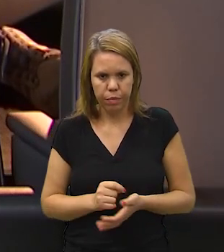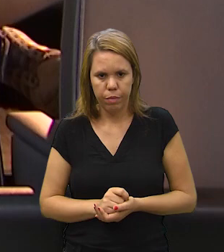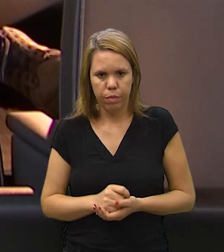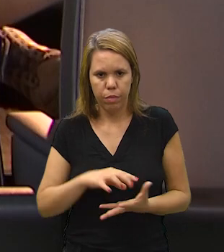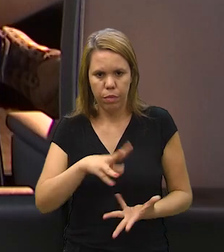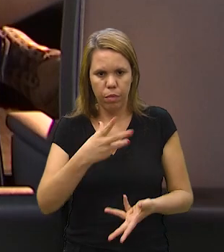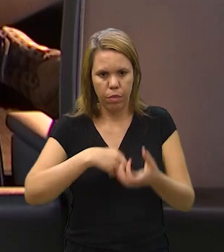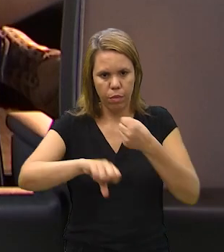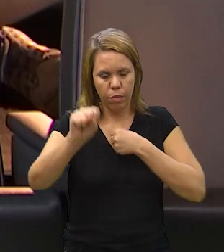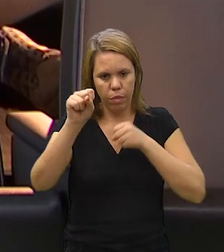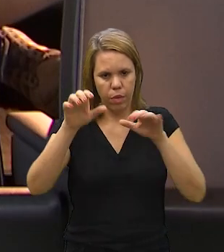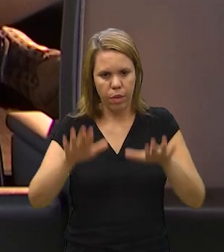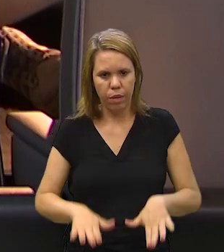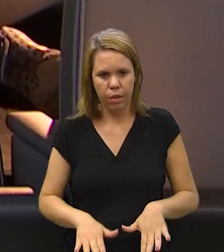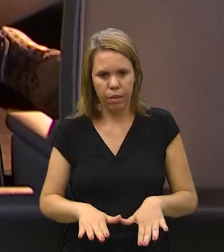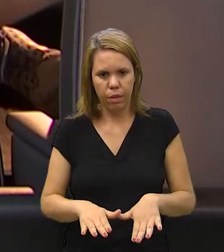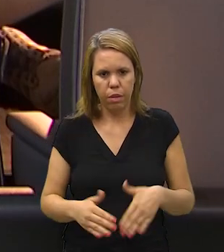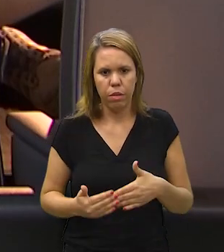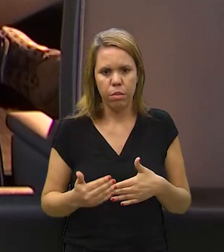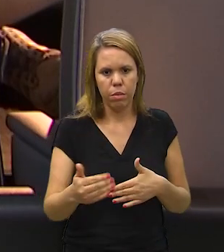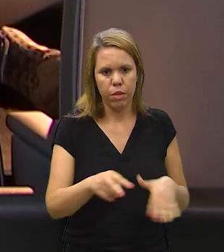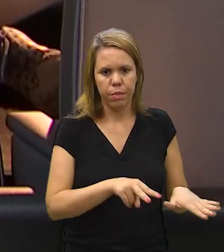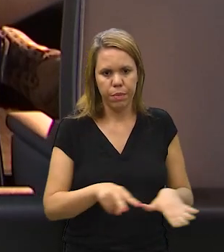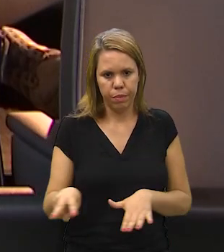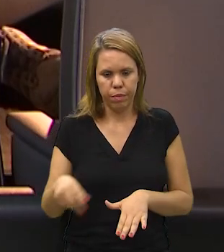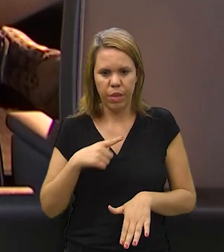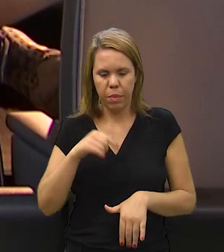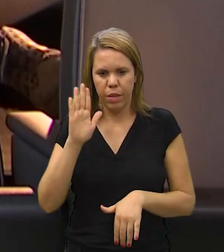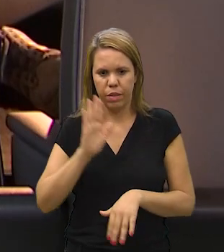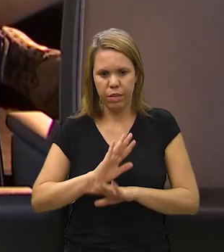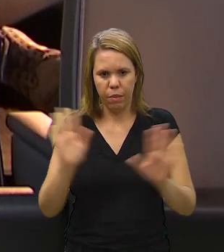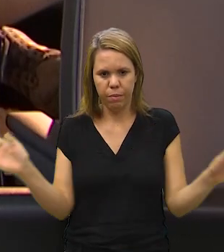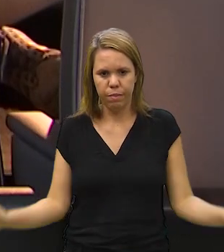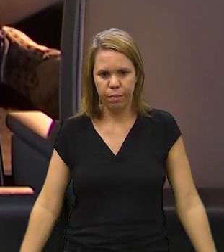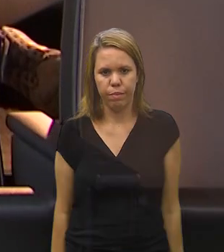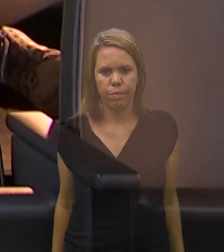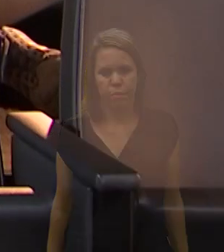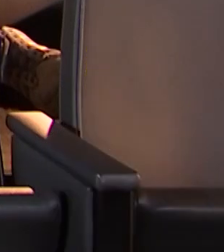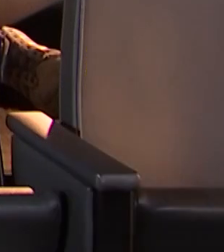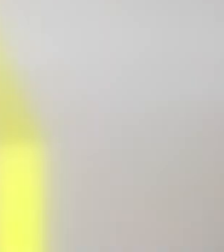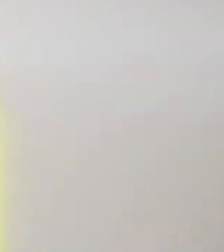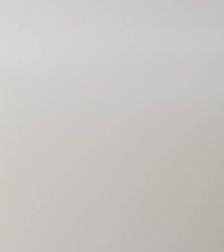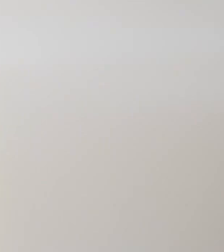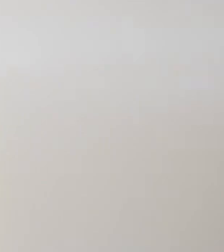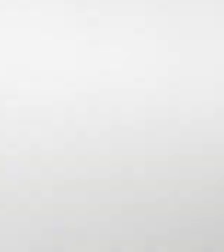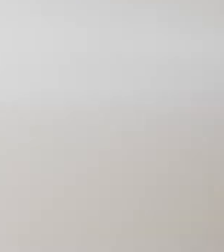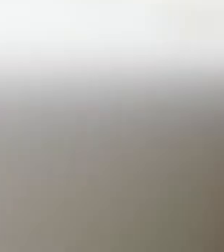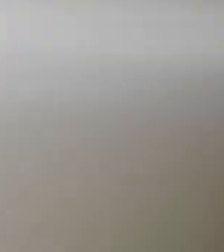Valeu. O Universo Épico fica por aqui e na próxima semana tem muito mais. Tchau.